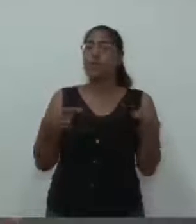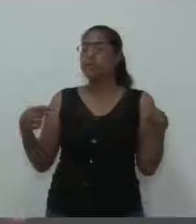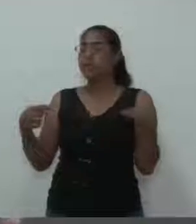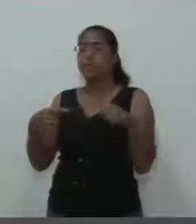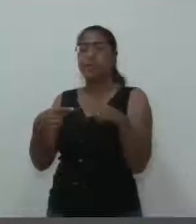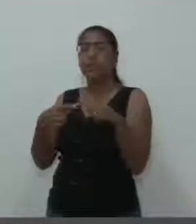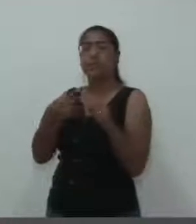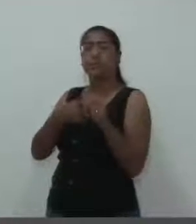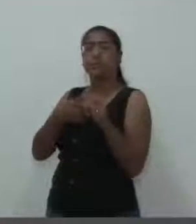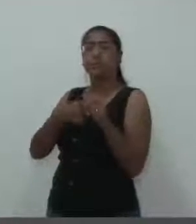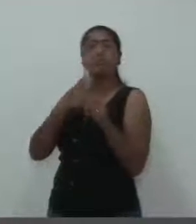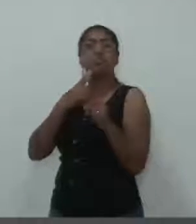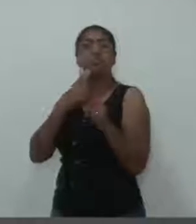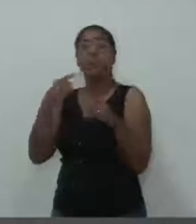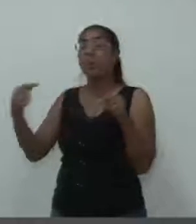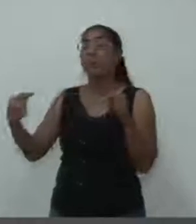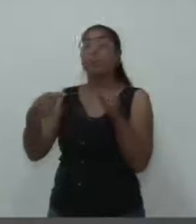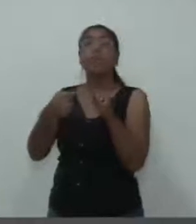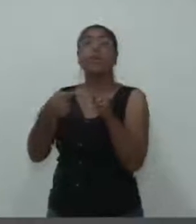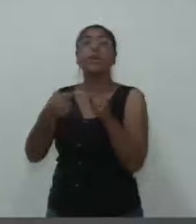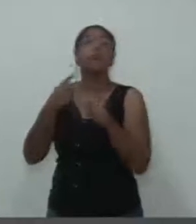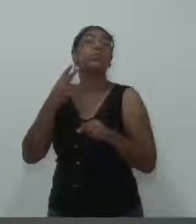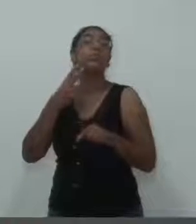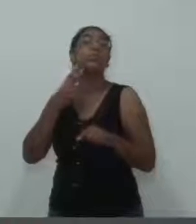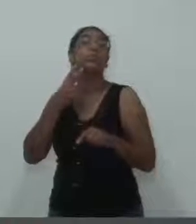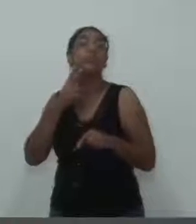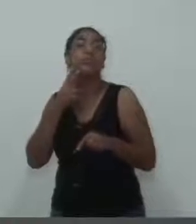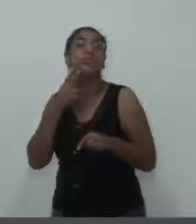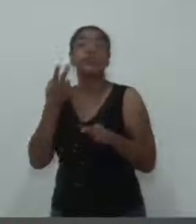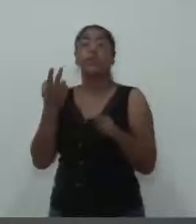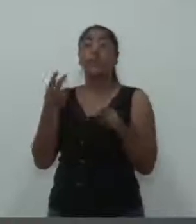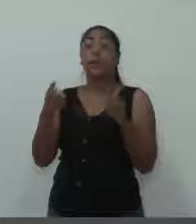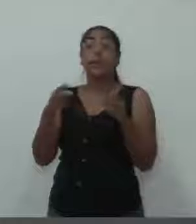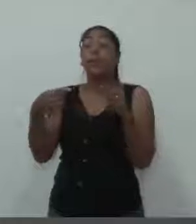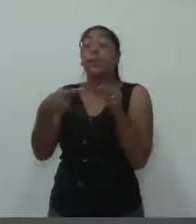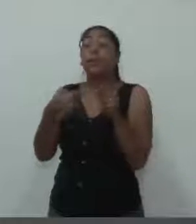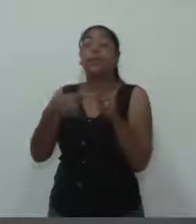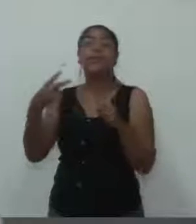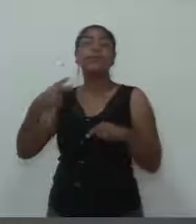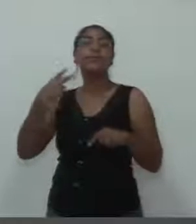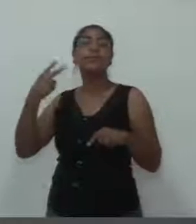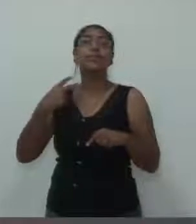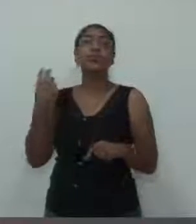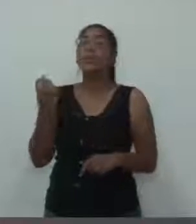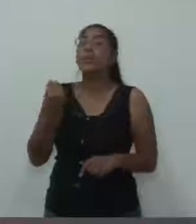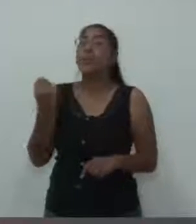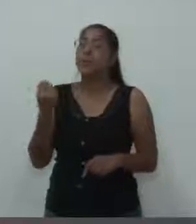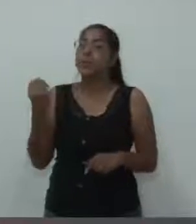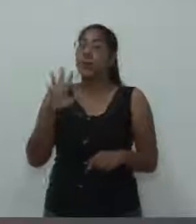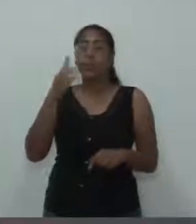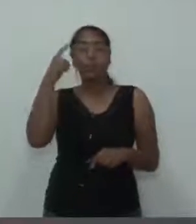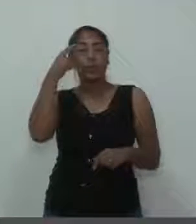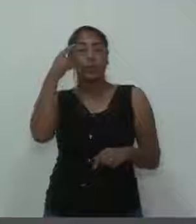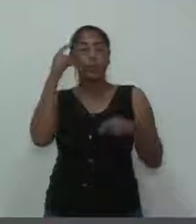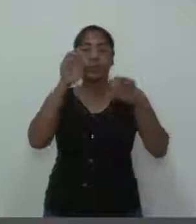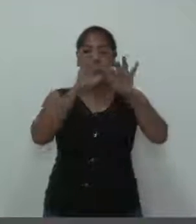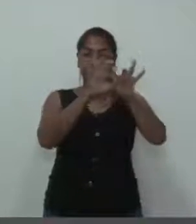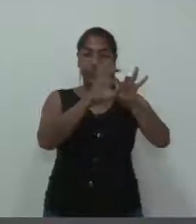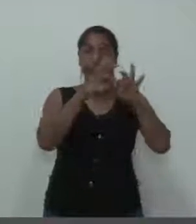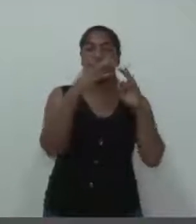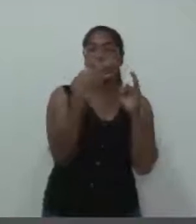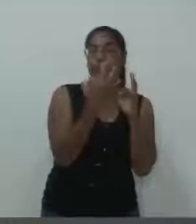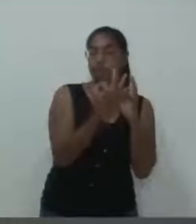Qual que é a função do vereador para poder cobrar do executivo uma ação prática? Pensando na família, existem